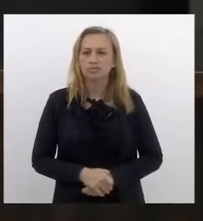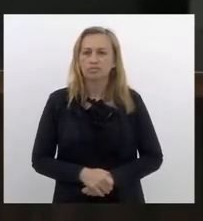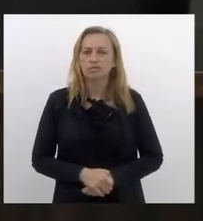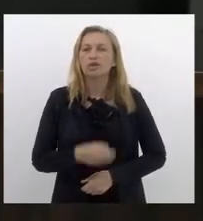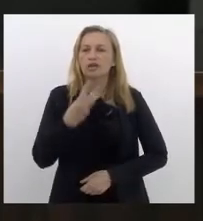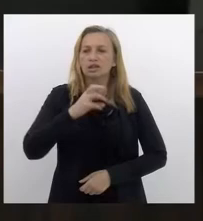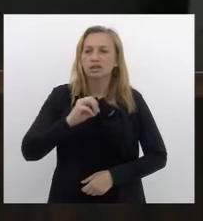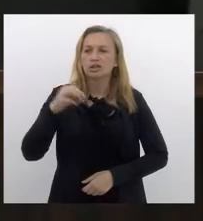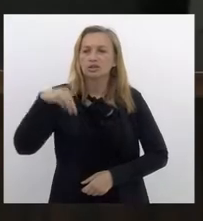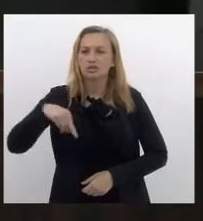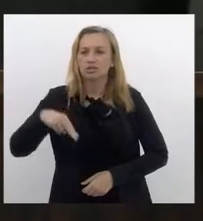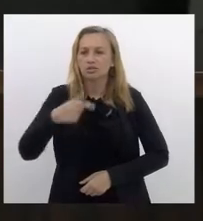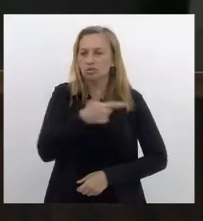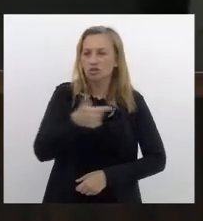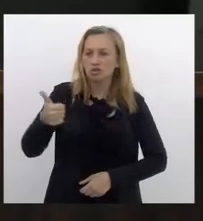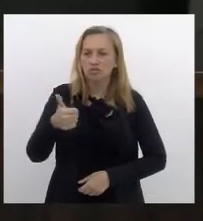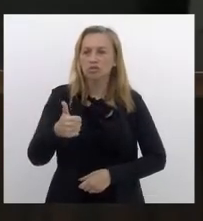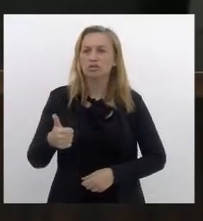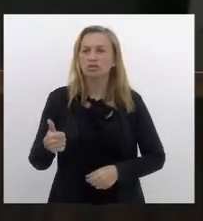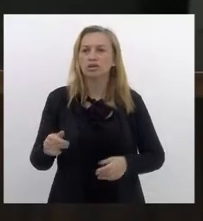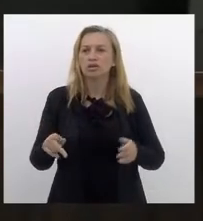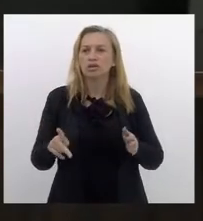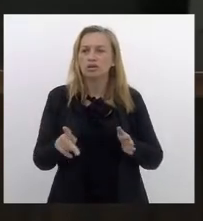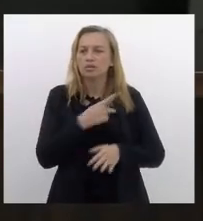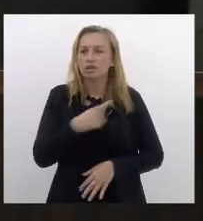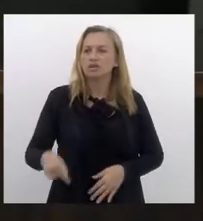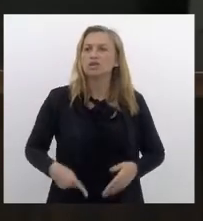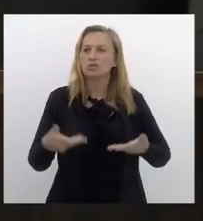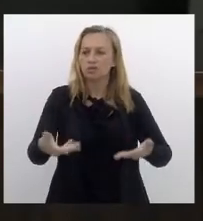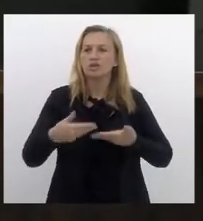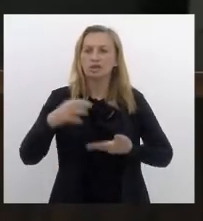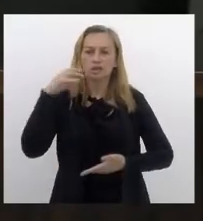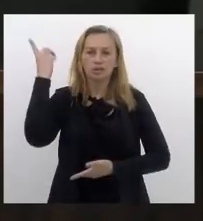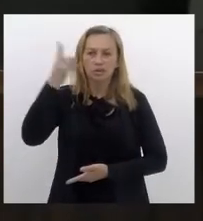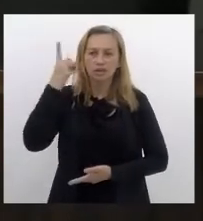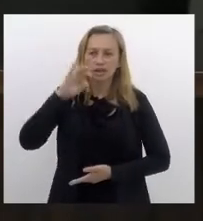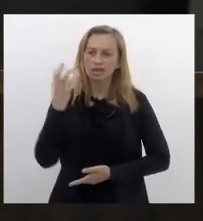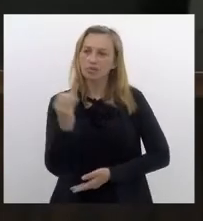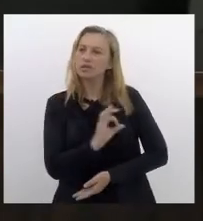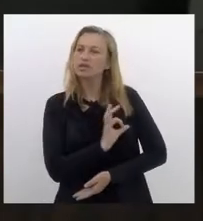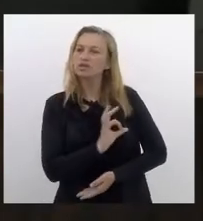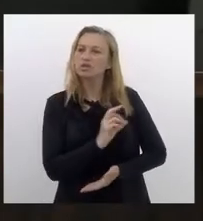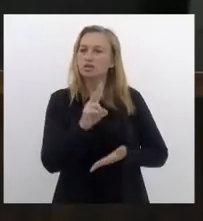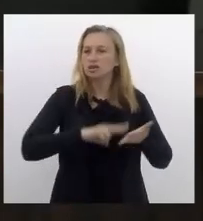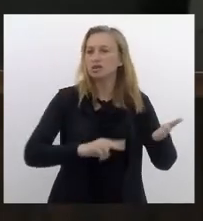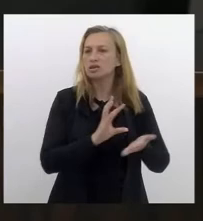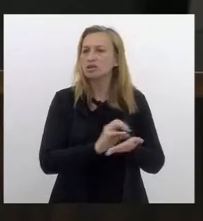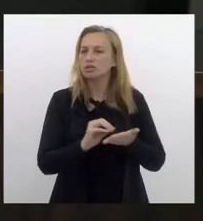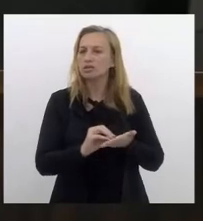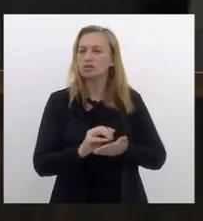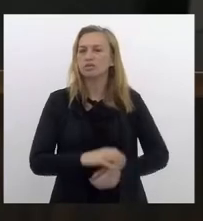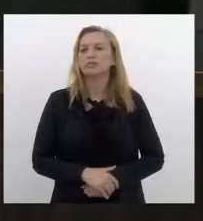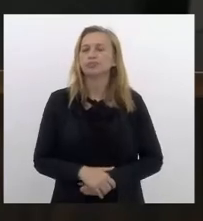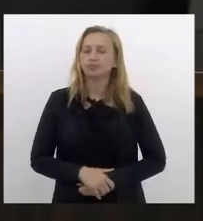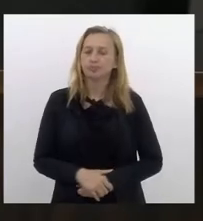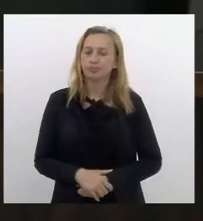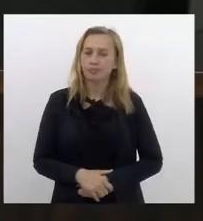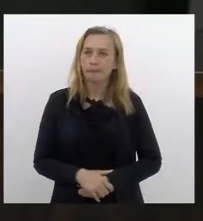30 de novembro de 2021. A presidência convida a deputada Marta Rocha a fazer a leitura da ata da sessão anterior.